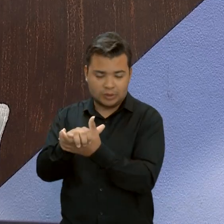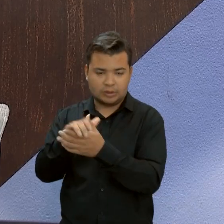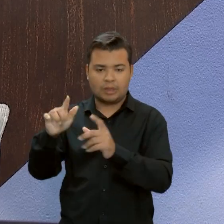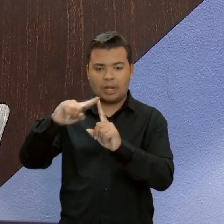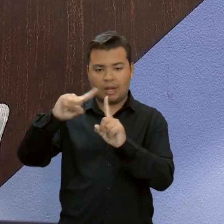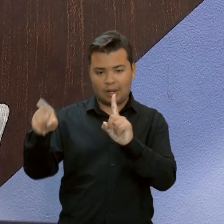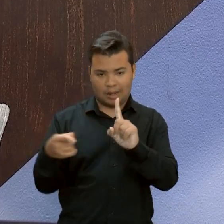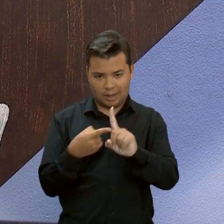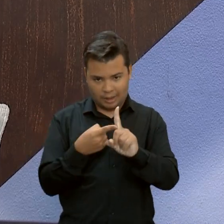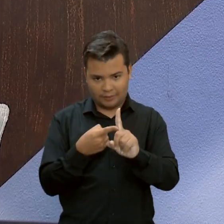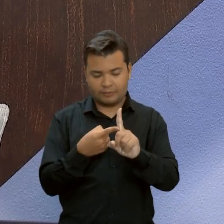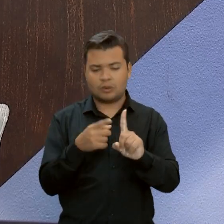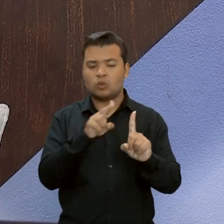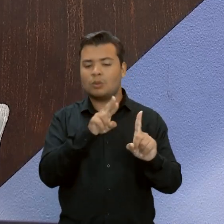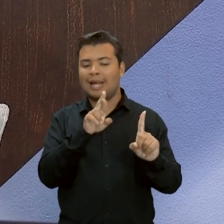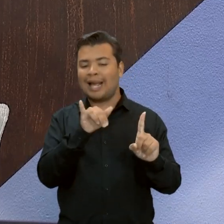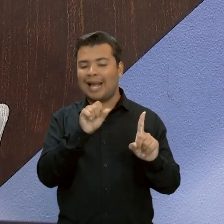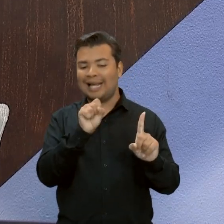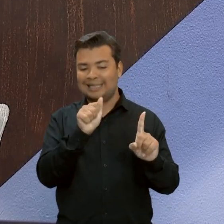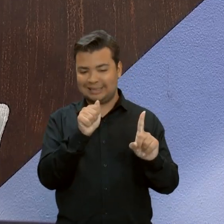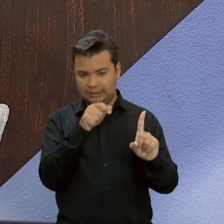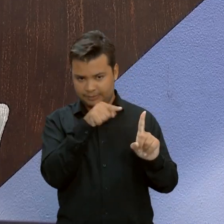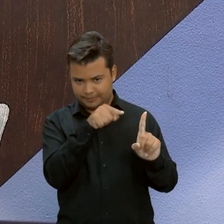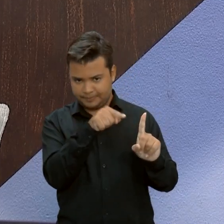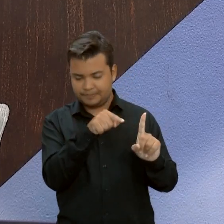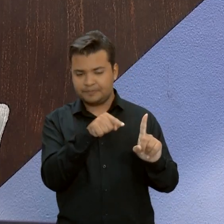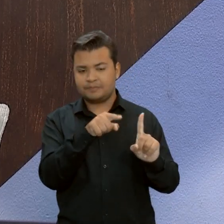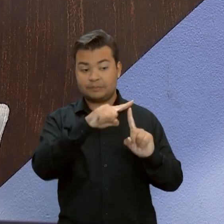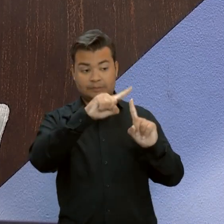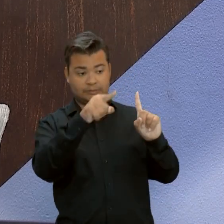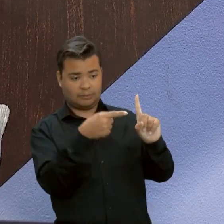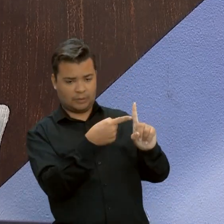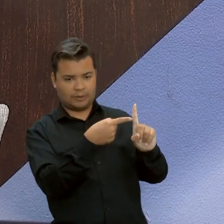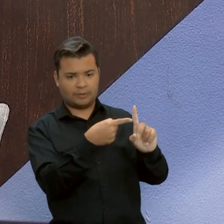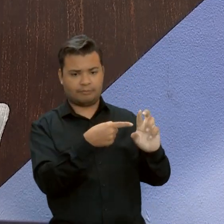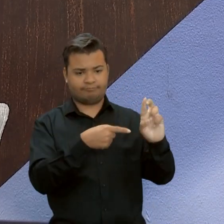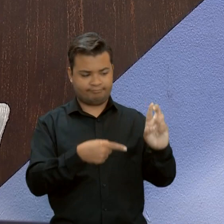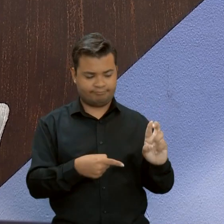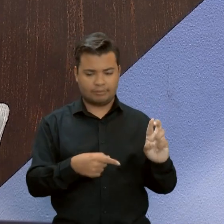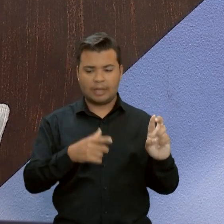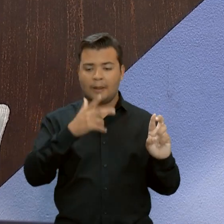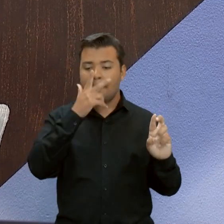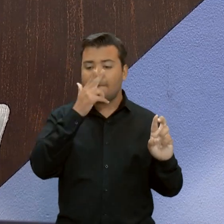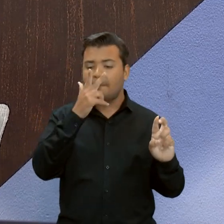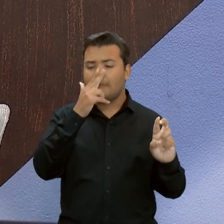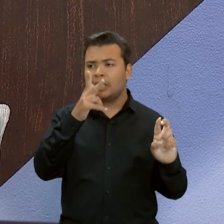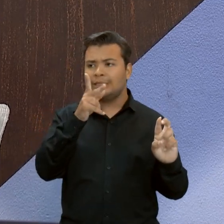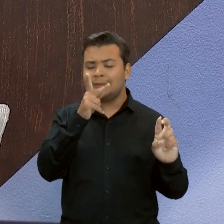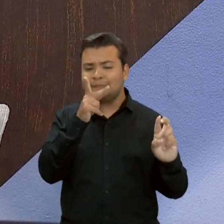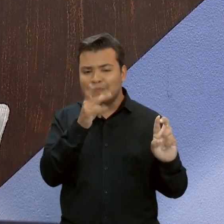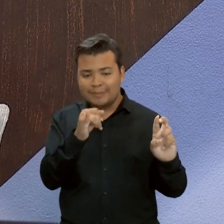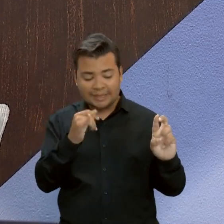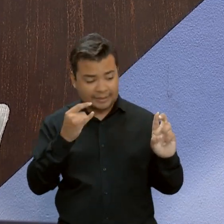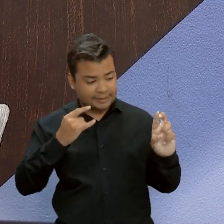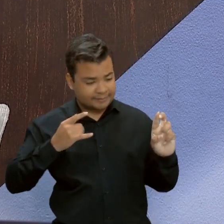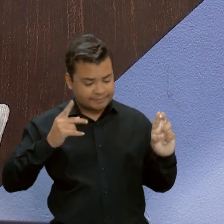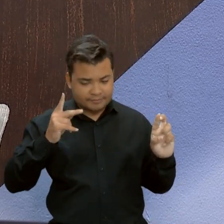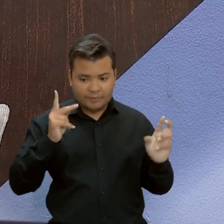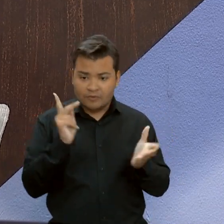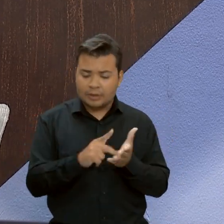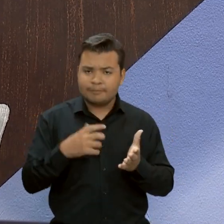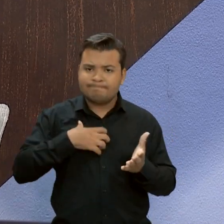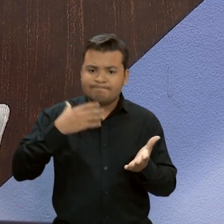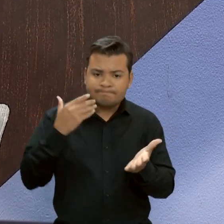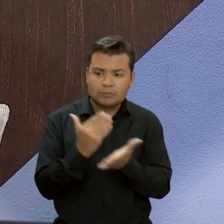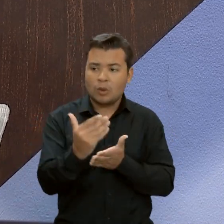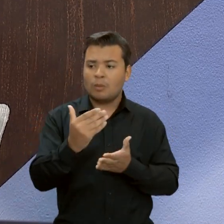Raíssa, e ela ficou grávida e assim parece que para o pai, né, aquele start, é quando realmente você pega o filho do colo, vê assim, você